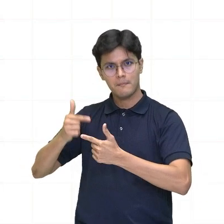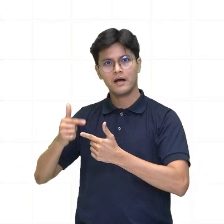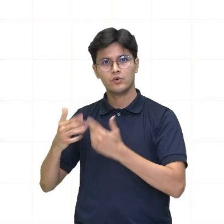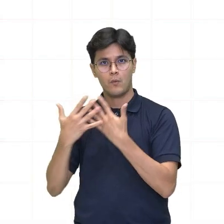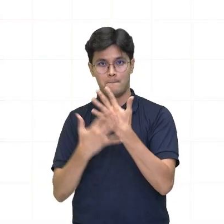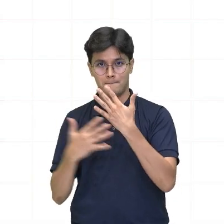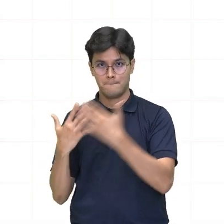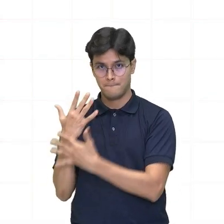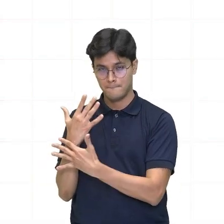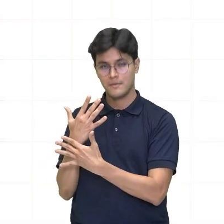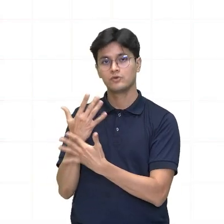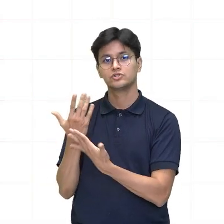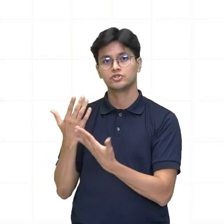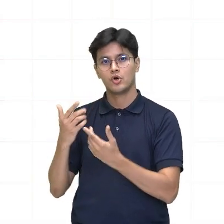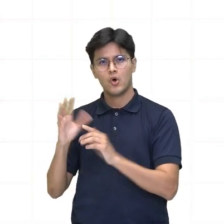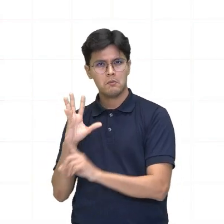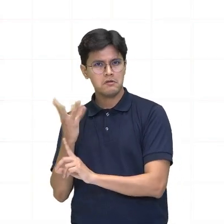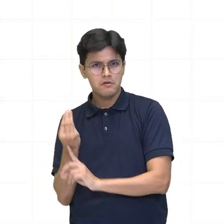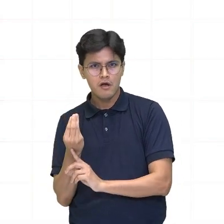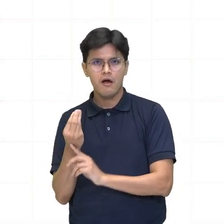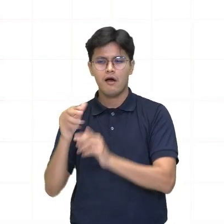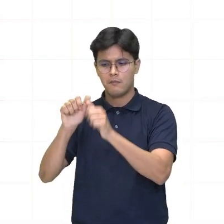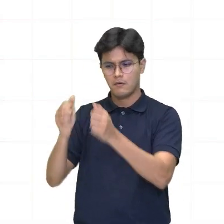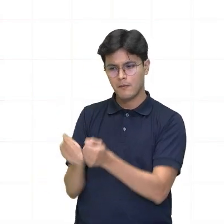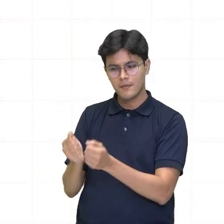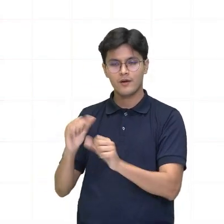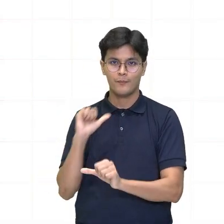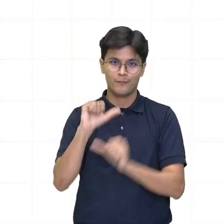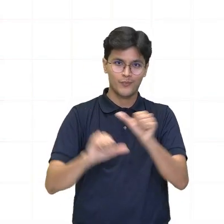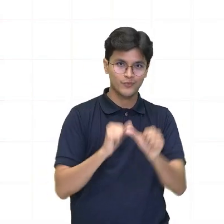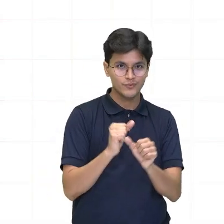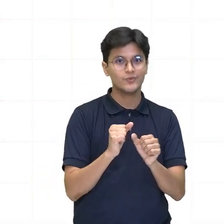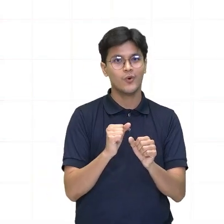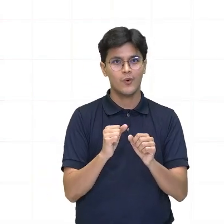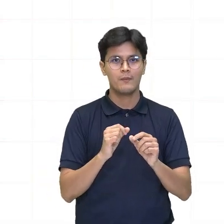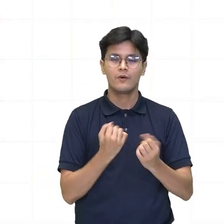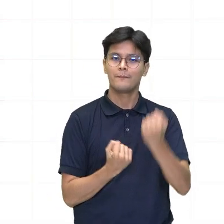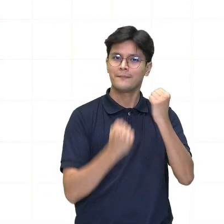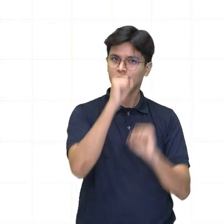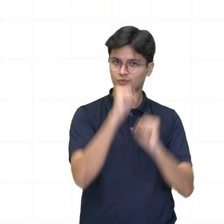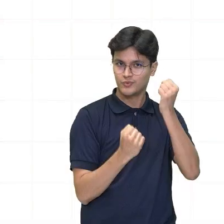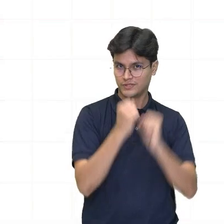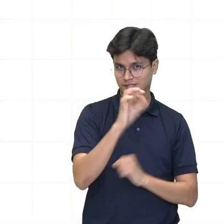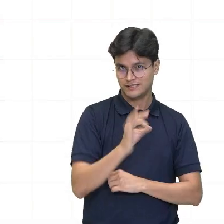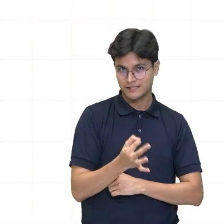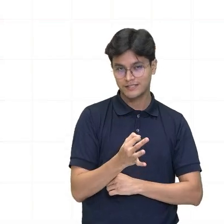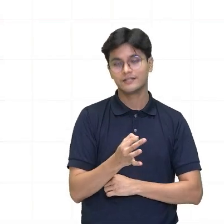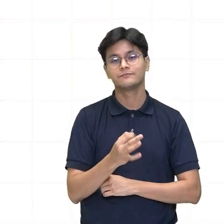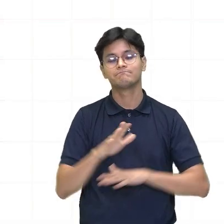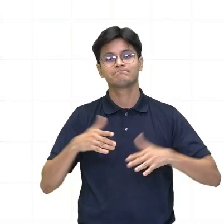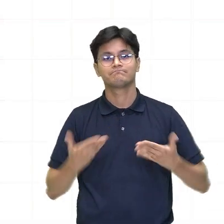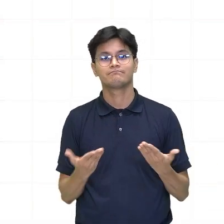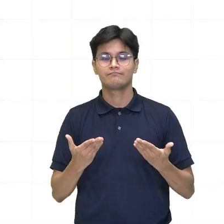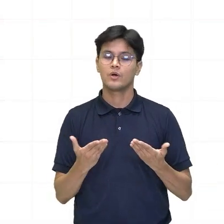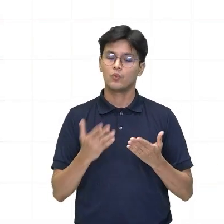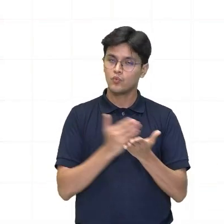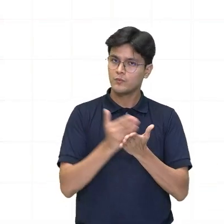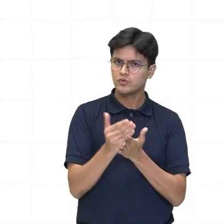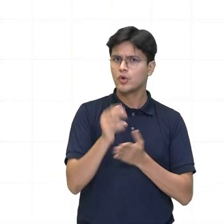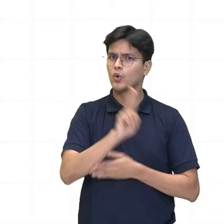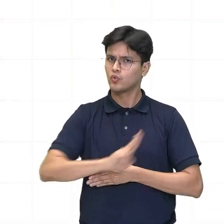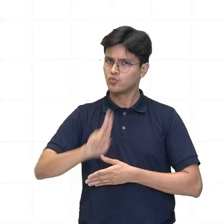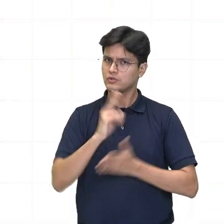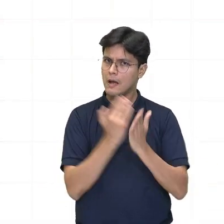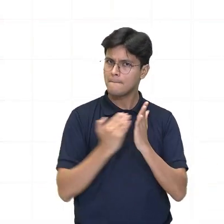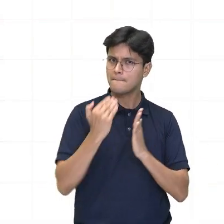indústrias, com a Revolução Industrial, então isso começou a ser amplamente utilizado. E ainda, hoje a gente ainda tem a utilização